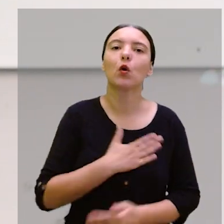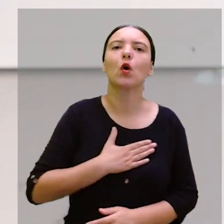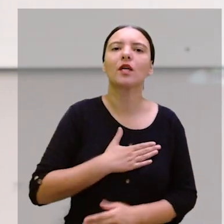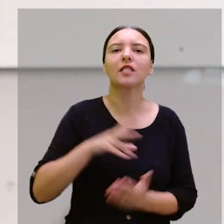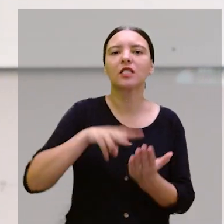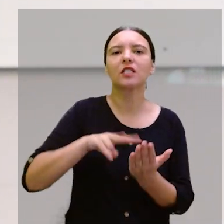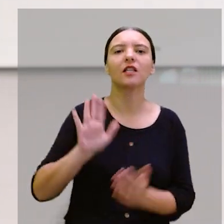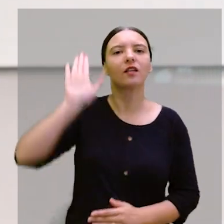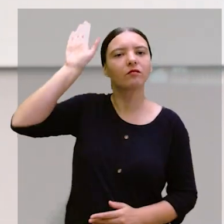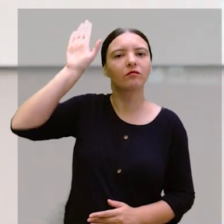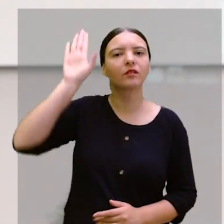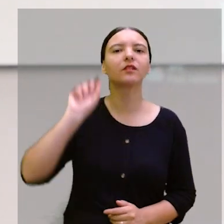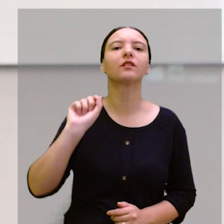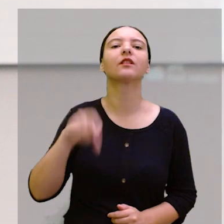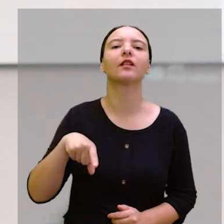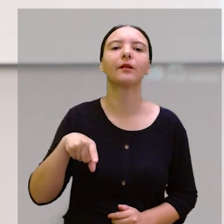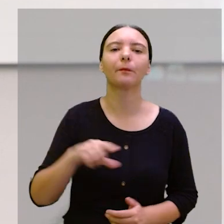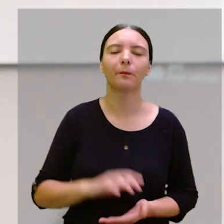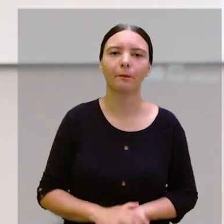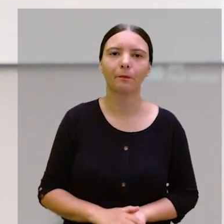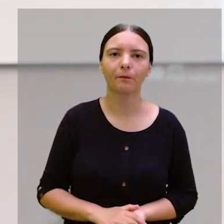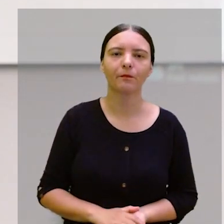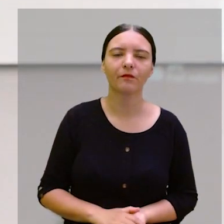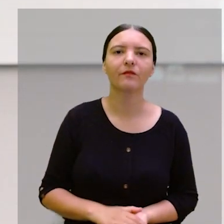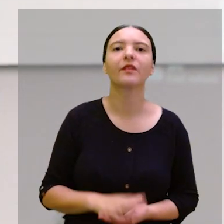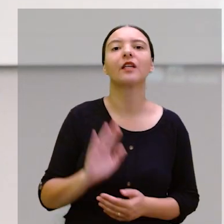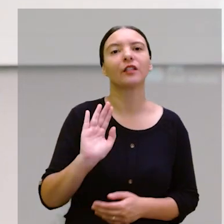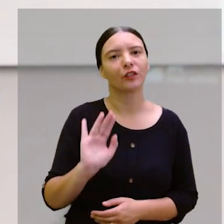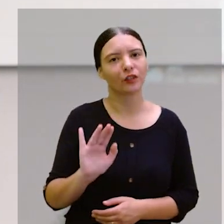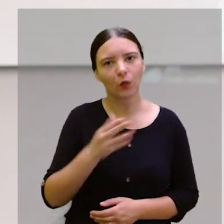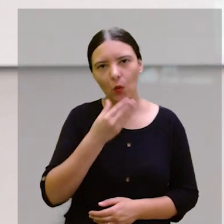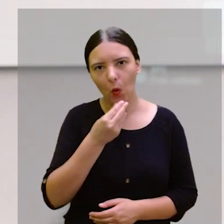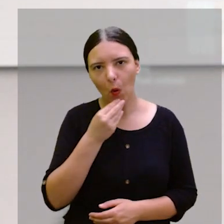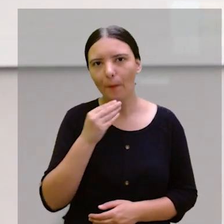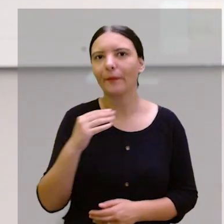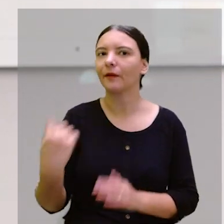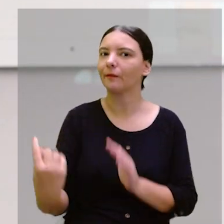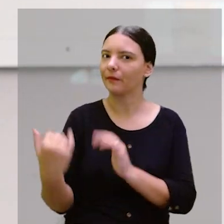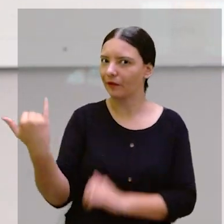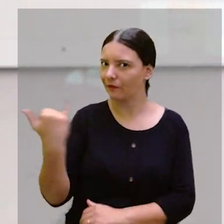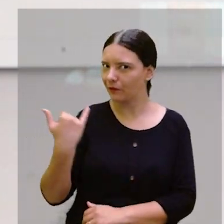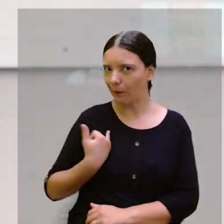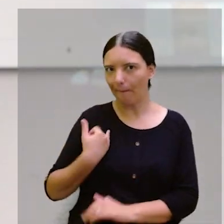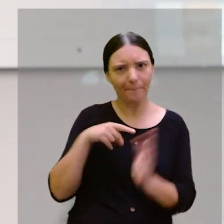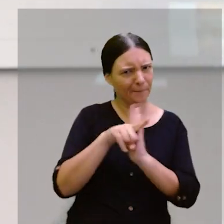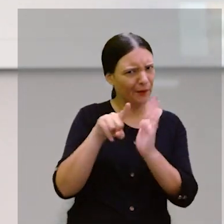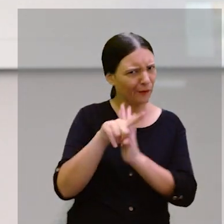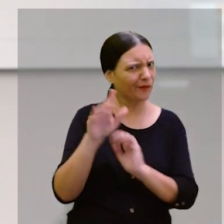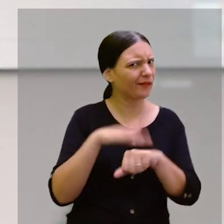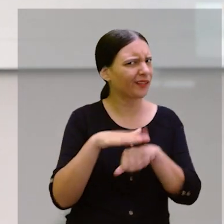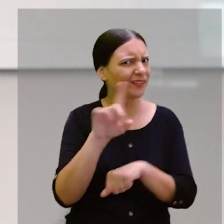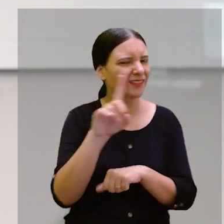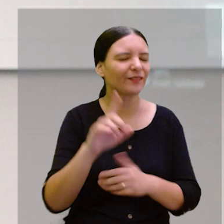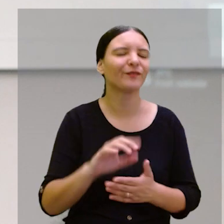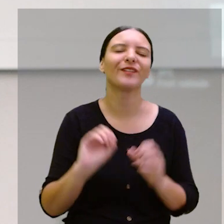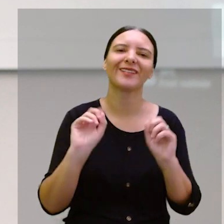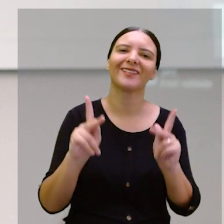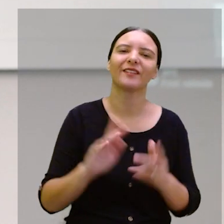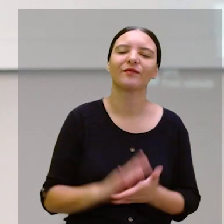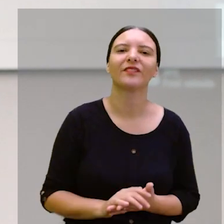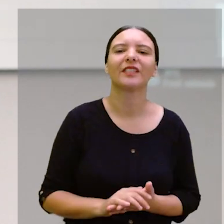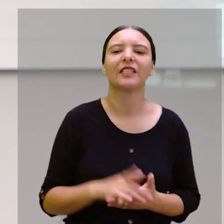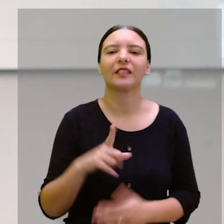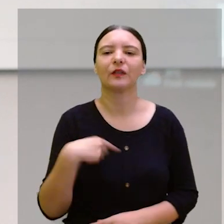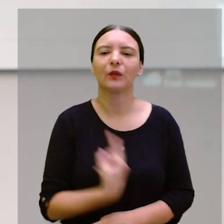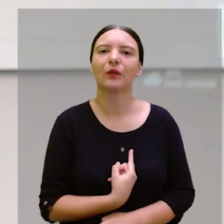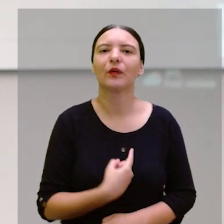ler? Embora o Jacques Fuchs tenha me dito, não faça perguntas, eu vou fazer. Tá, eu vou chutar aqui, a